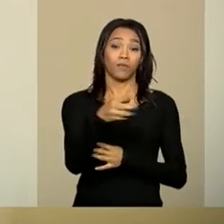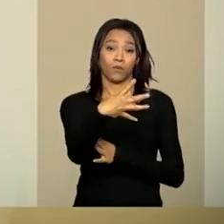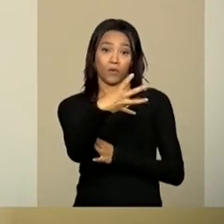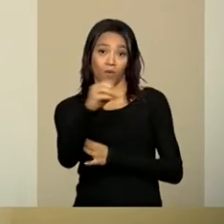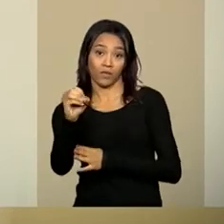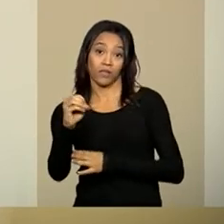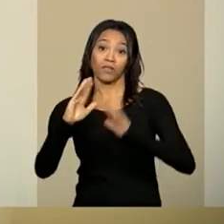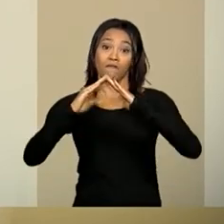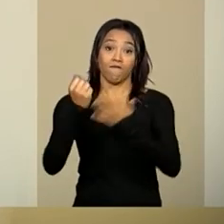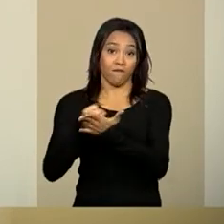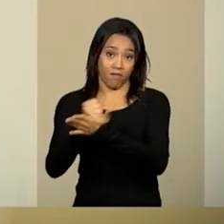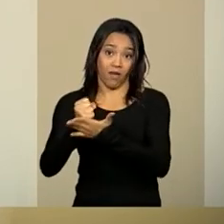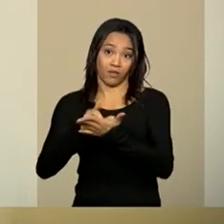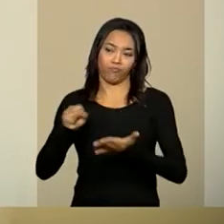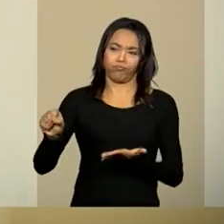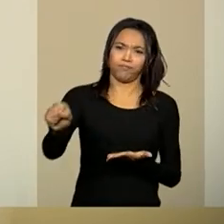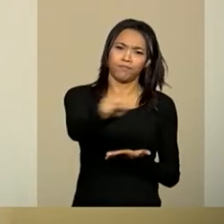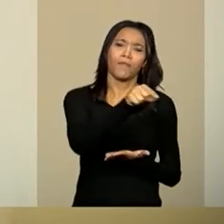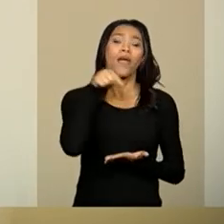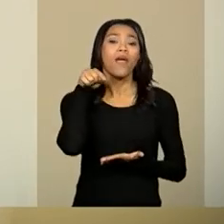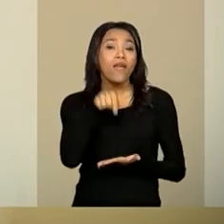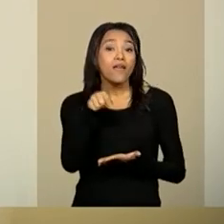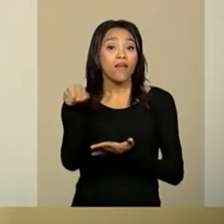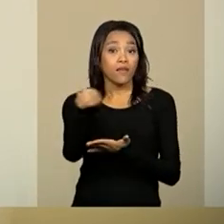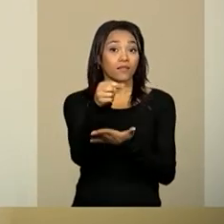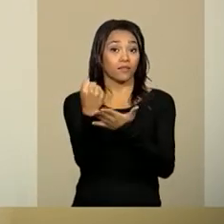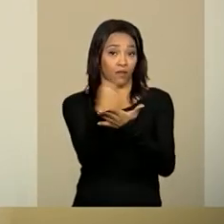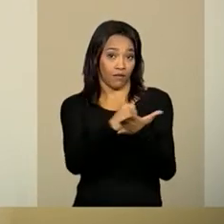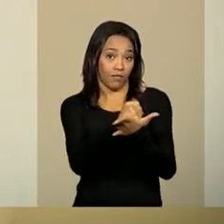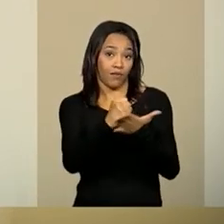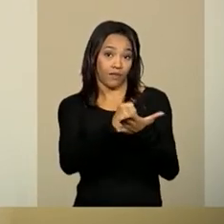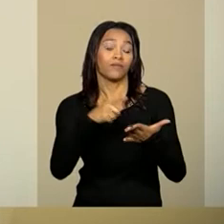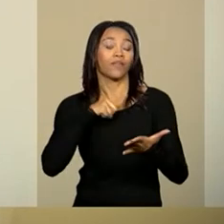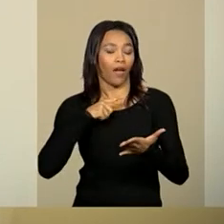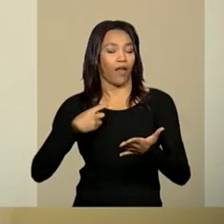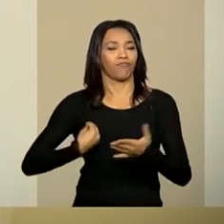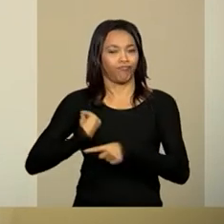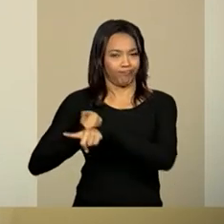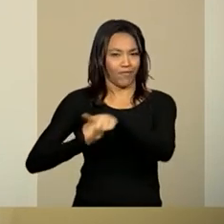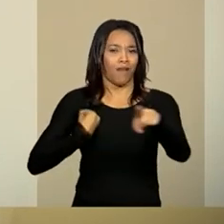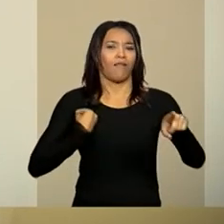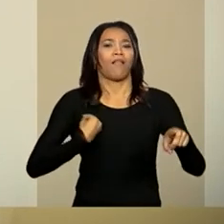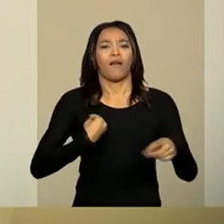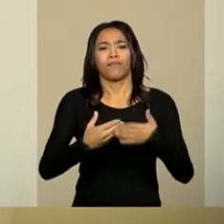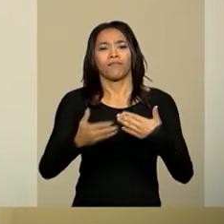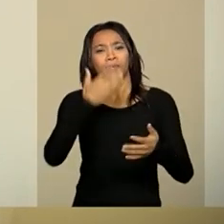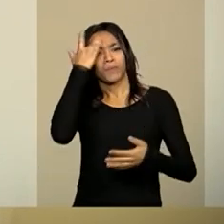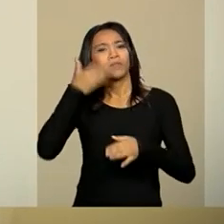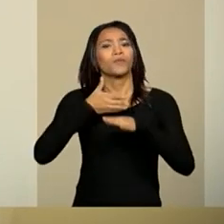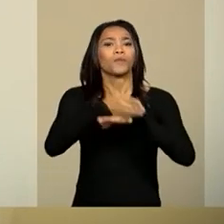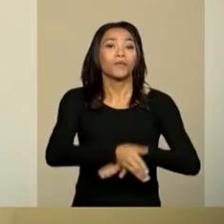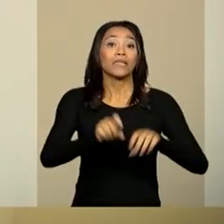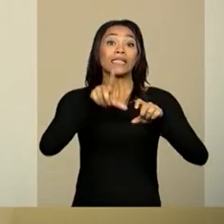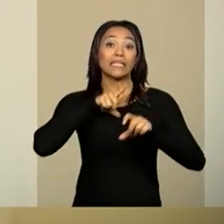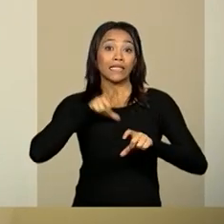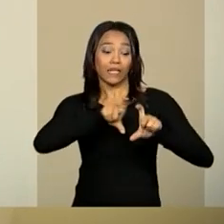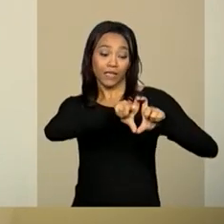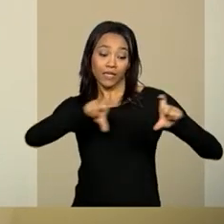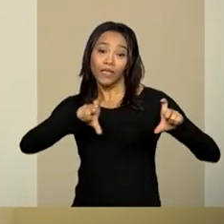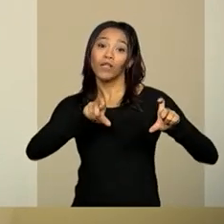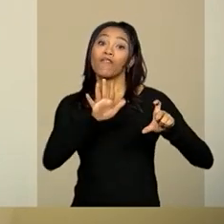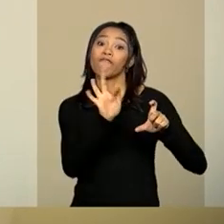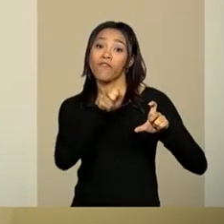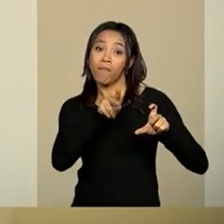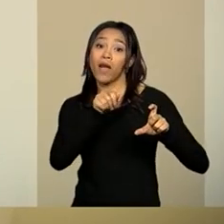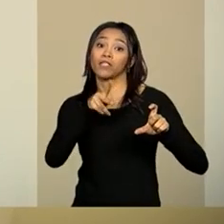quatrocentos as farmácias Esses medicamentos se encontram lá disponíveis na rede aqui tem Farmácia